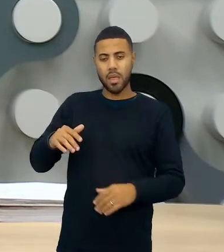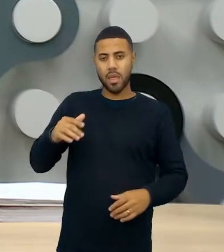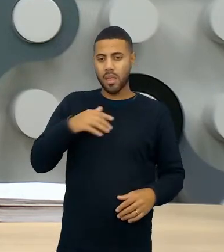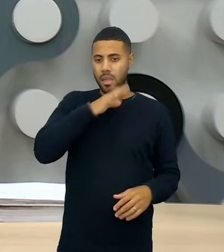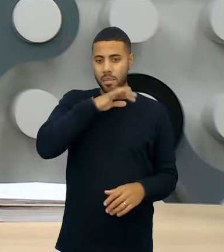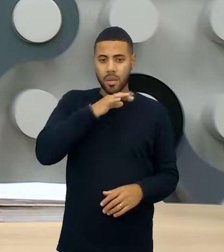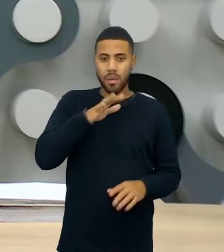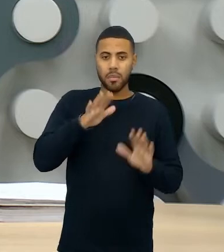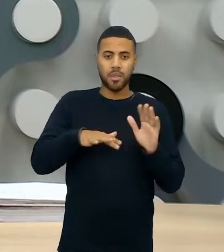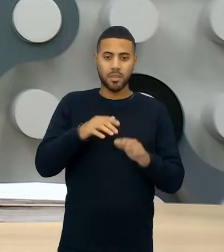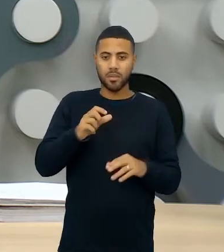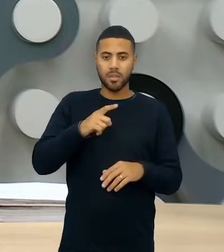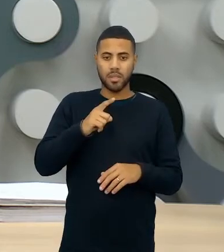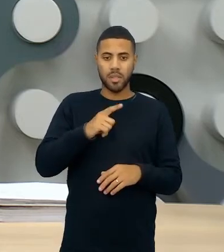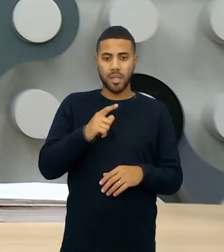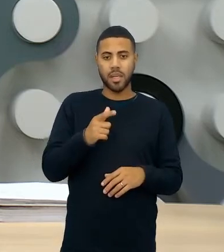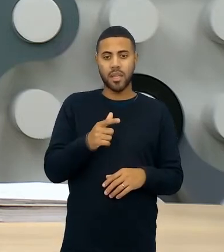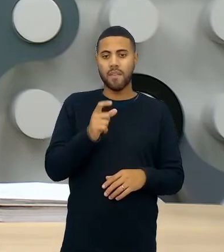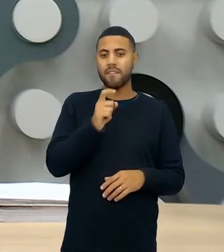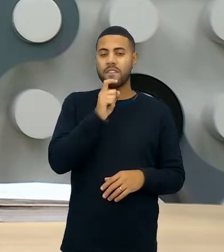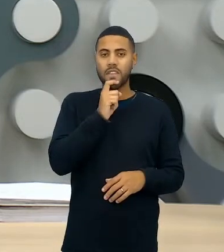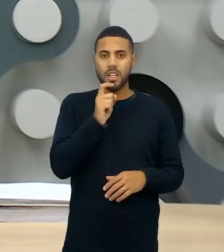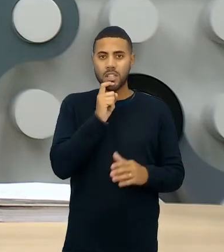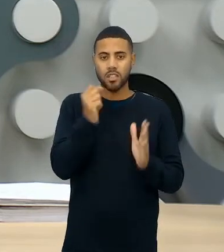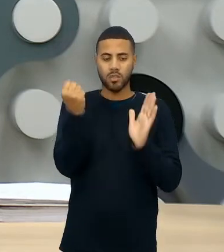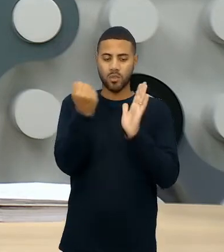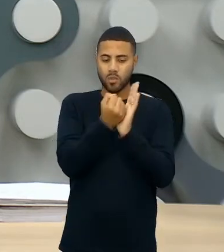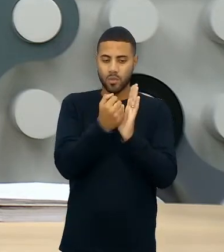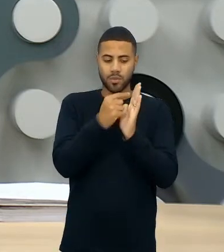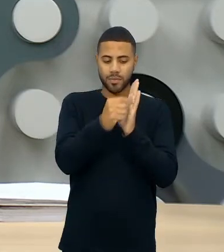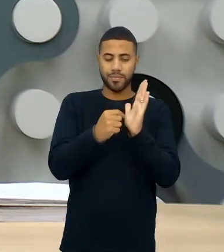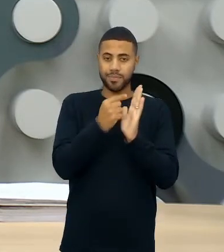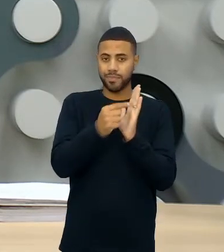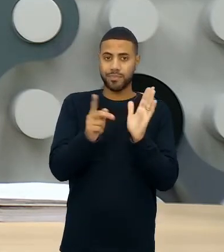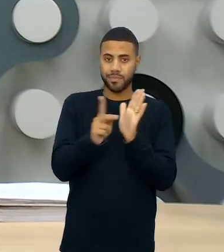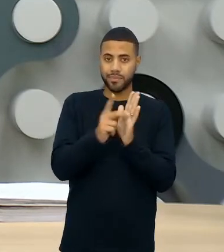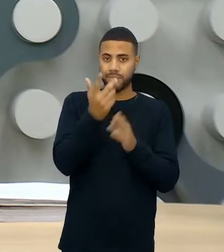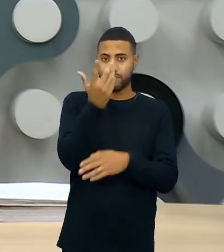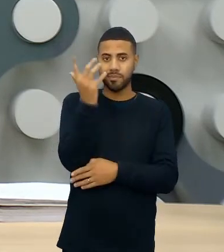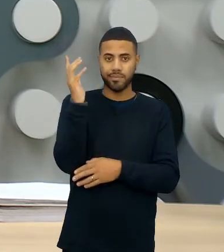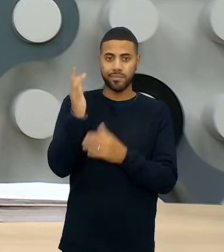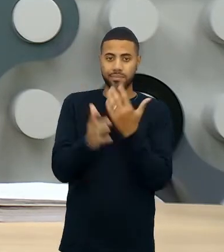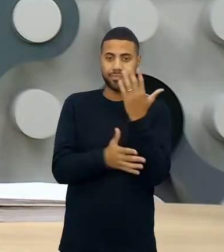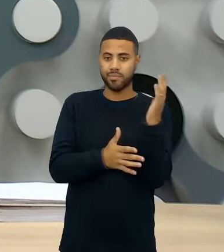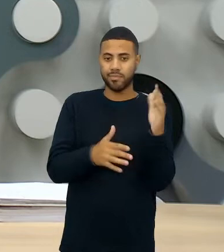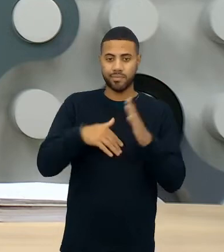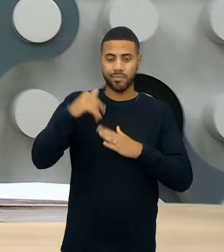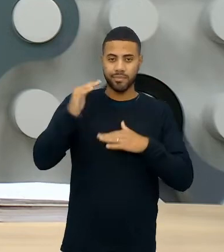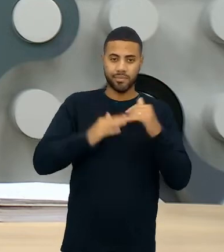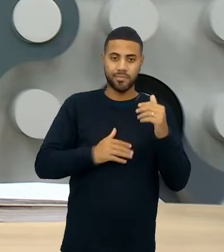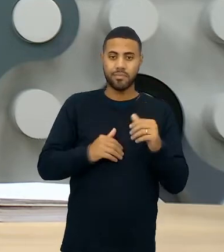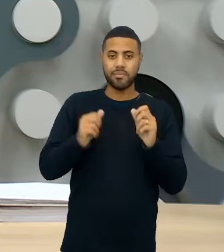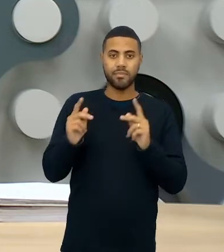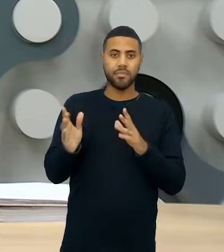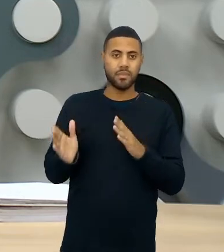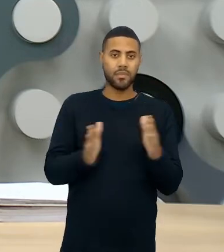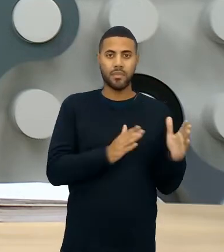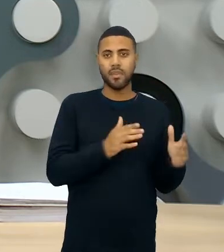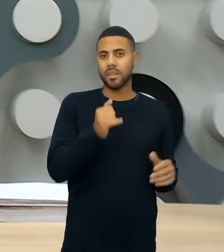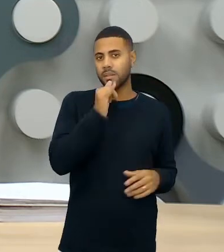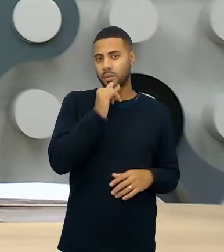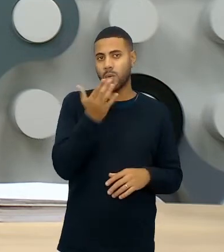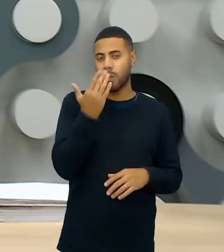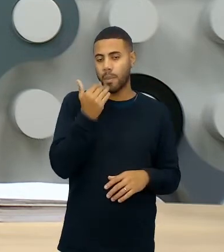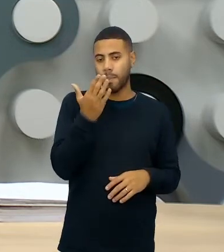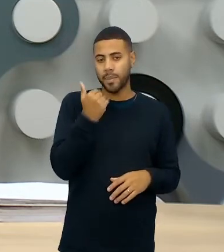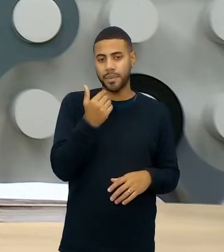símbolo cruelty free, que a gente chama de um selo verde, por exemplo, né? Tudo bem? Quando nós vamos consumir um alimento, por